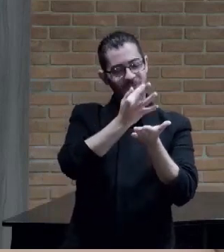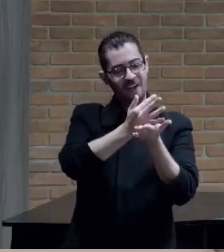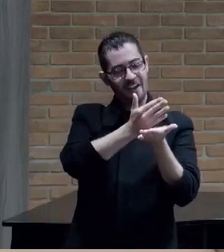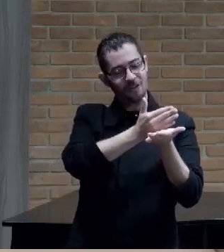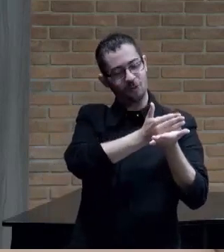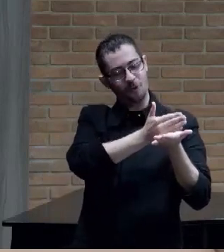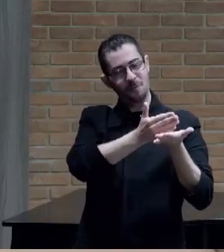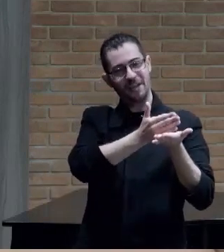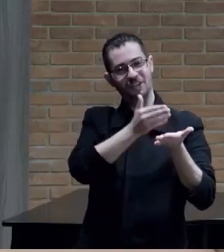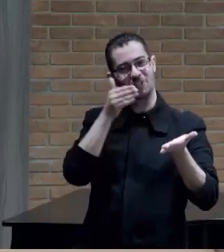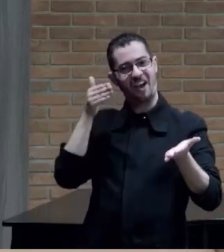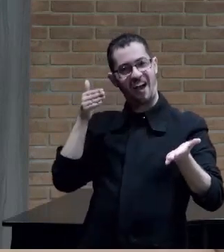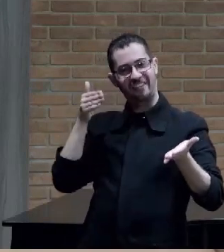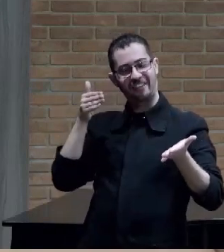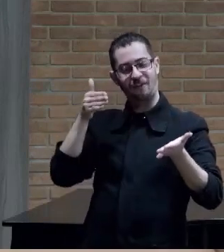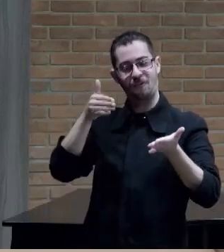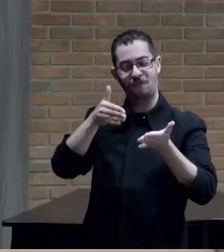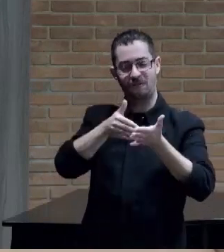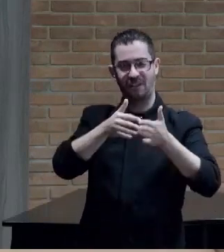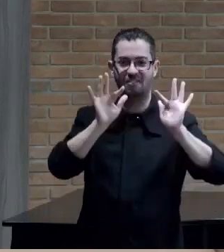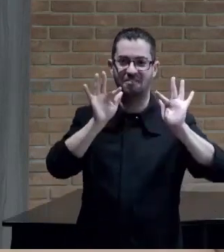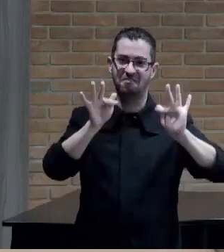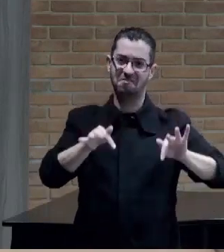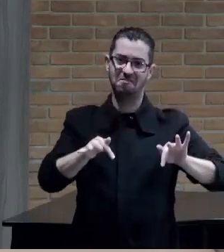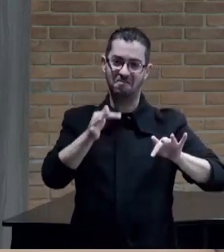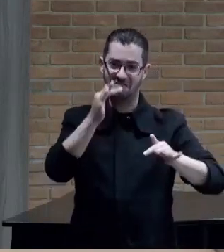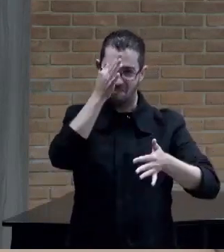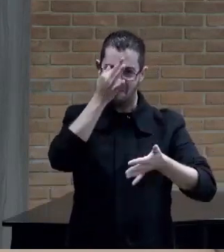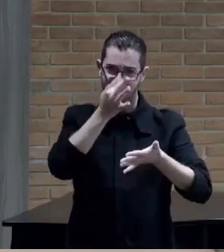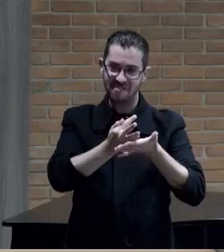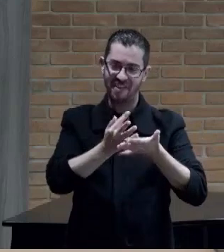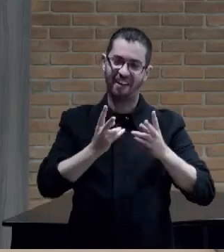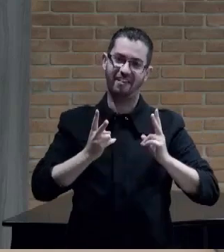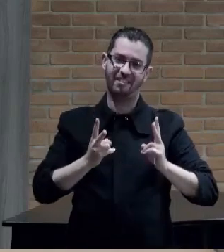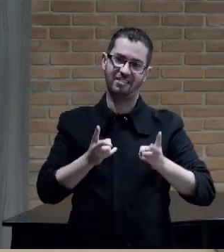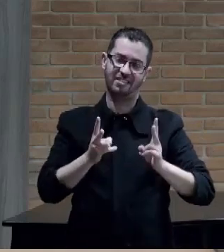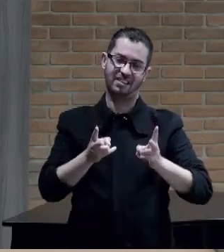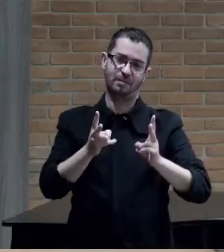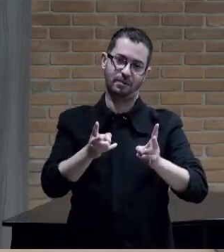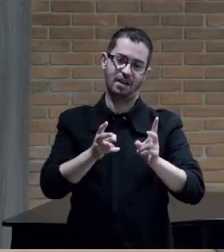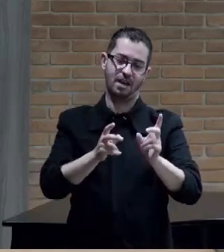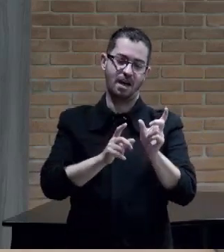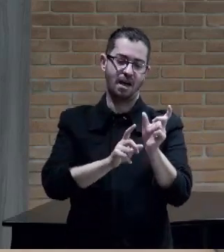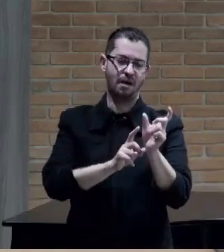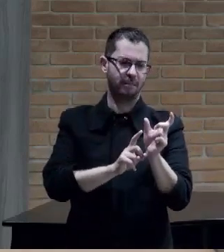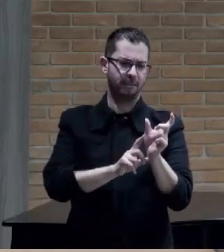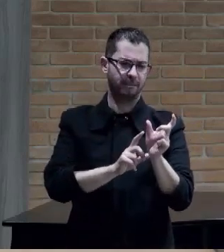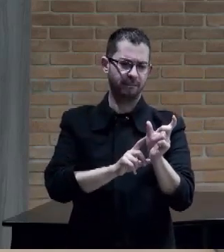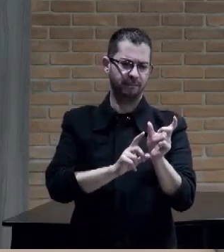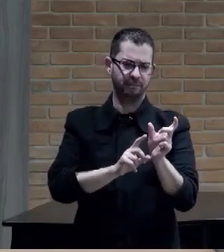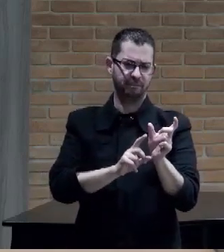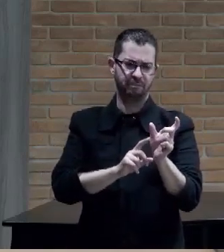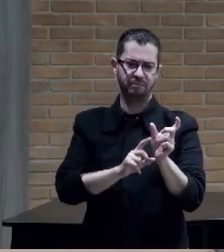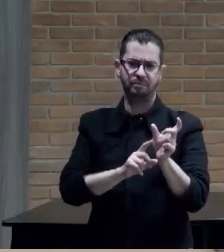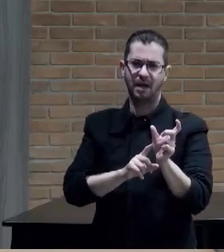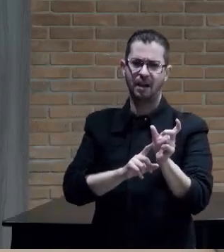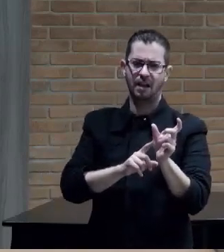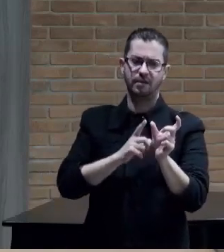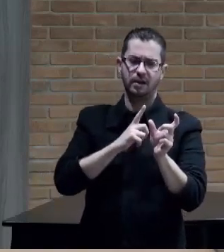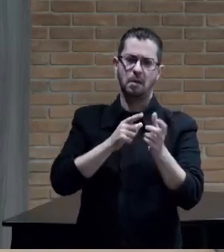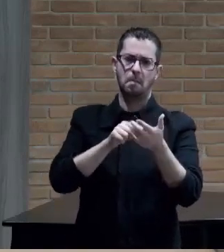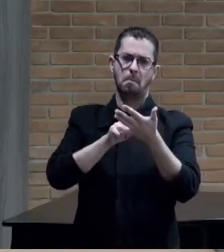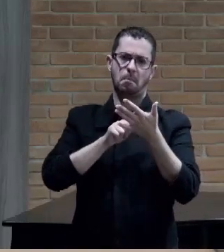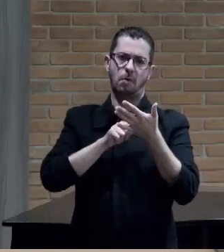versões dizem. Então a palavra grega aqui é pisteuo, que carrega a ideia básica de confiar